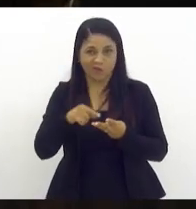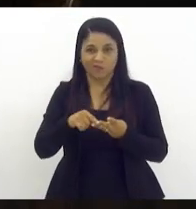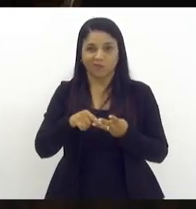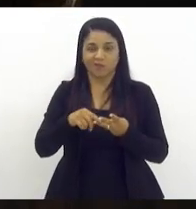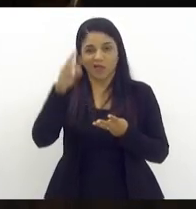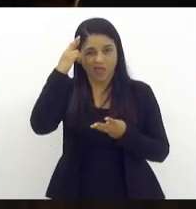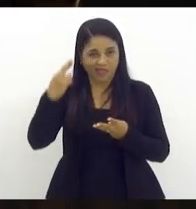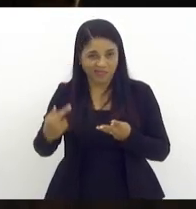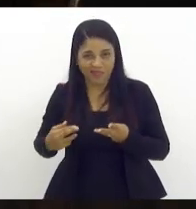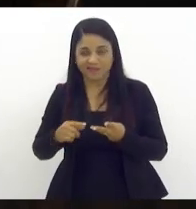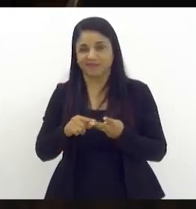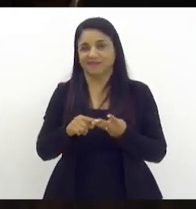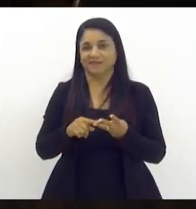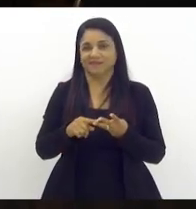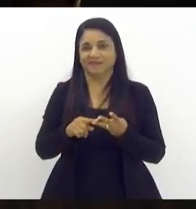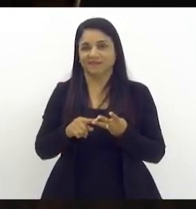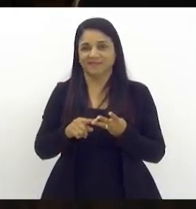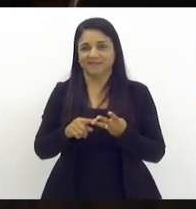Renata,